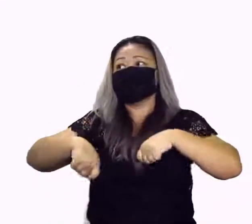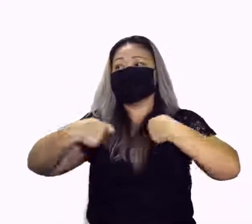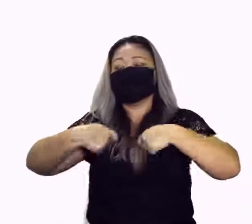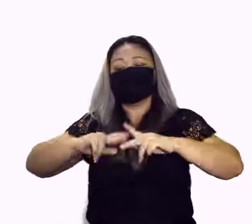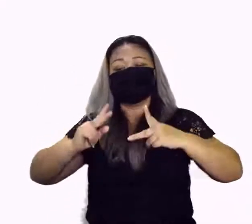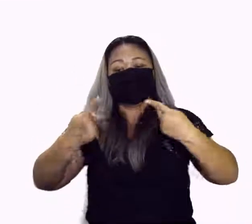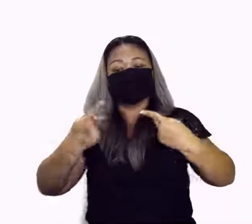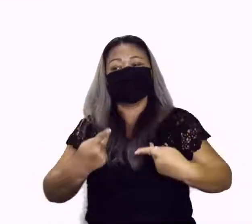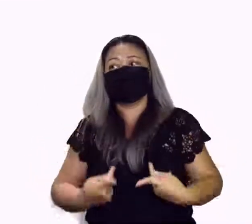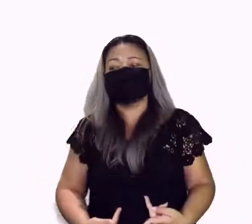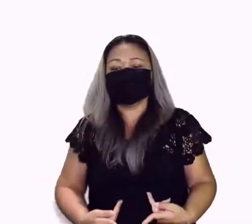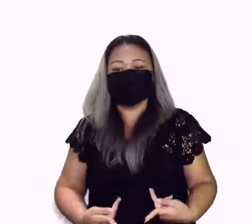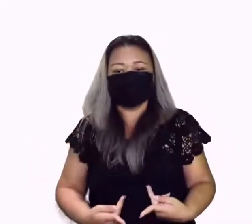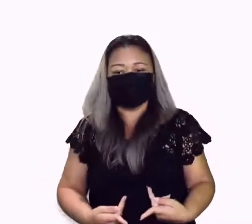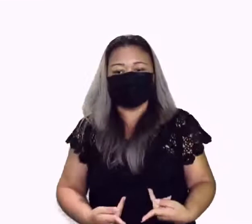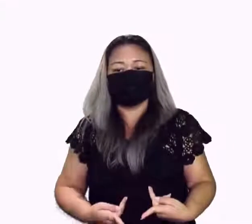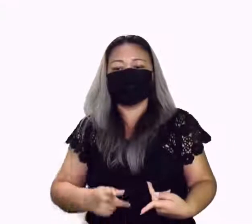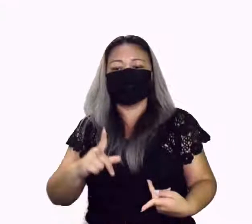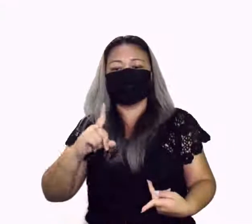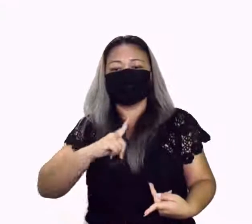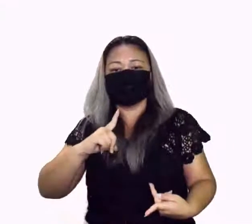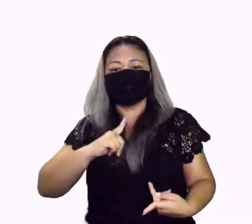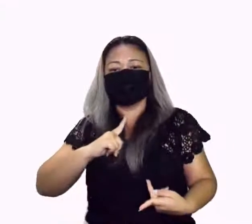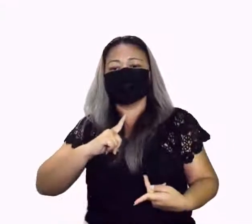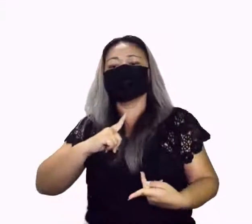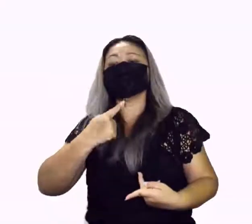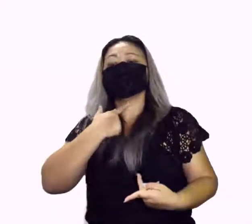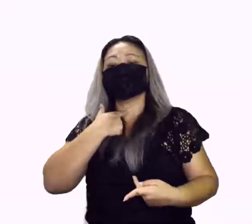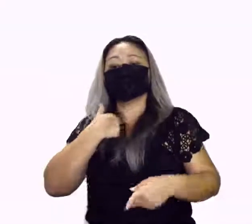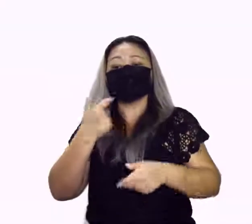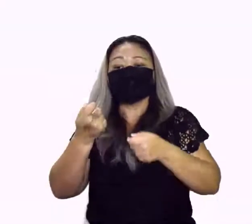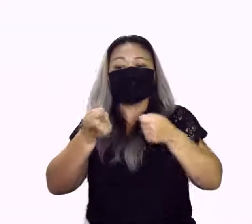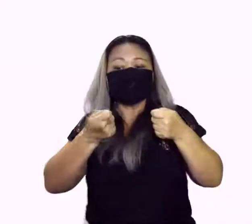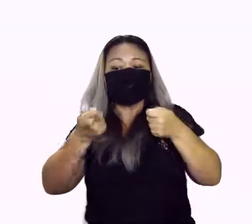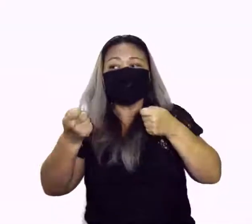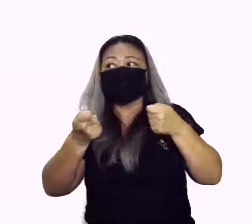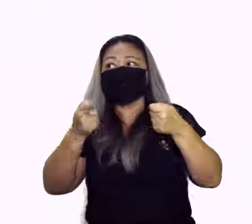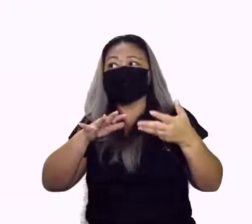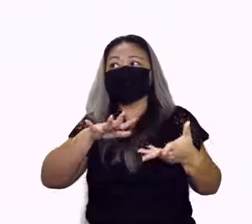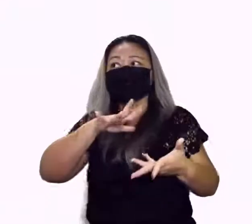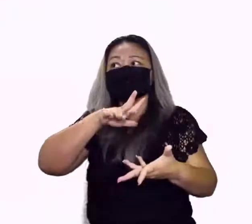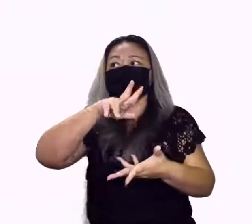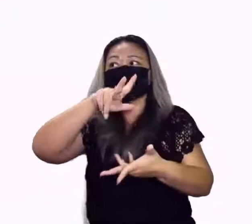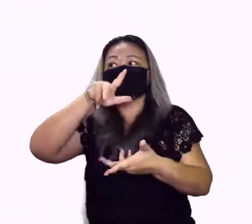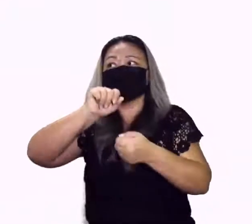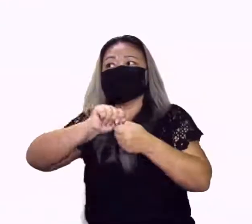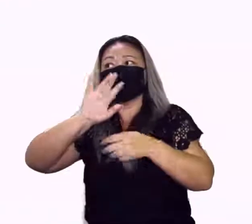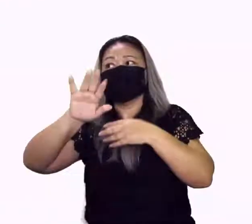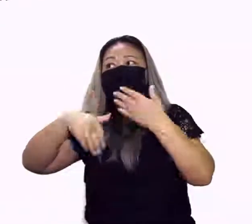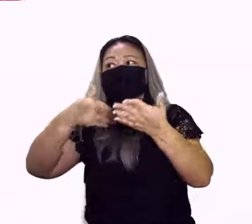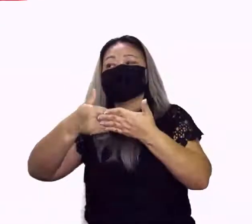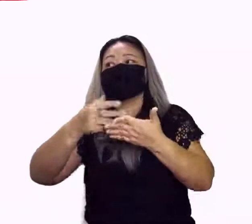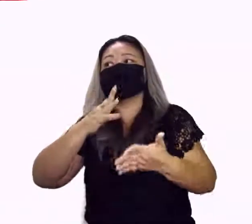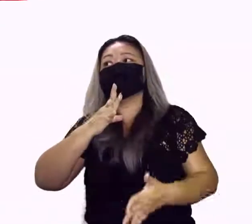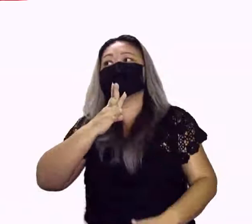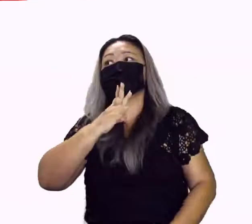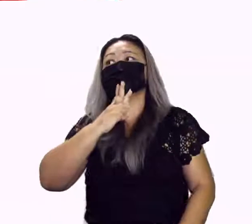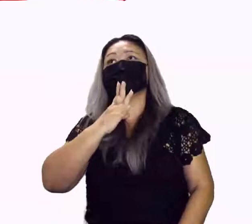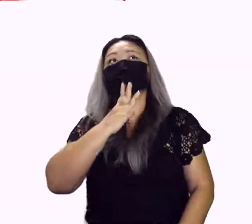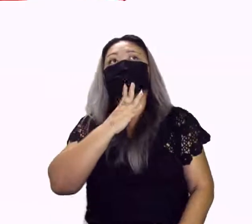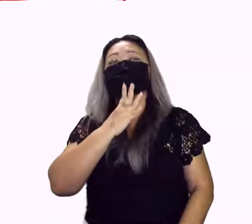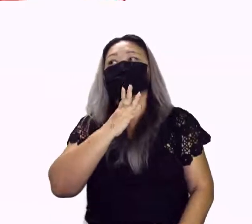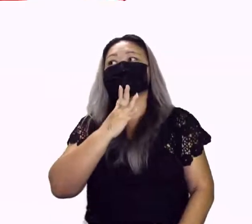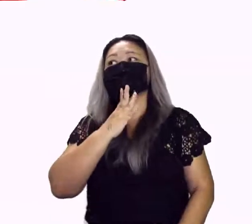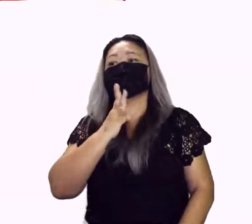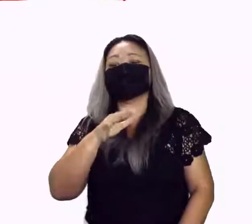humana que tem, né, sua origem no desejo de controlar o mundo, até conhecer, de superar o